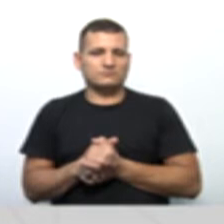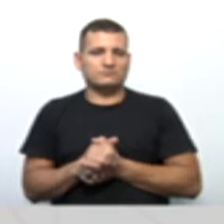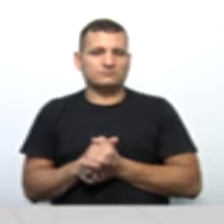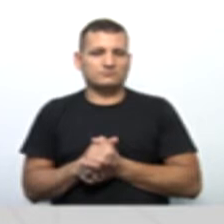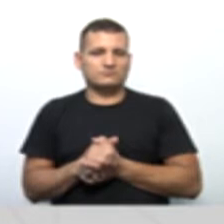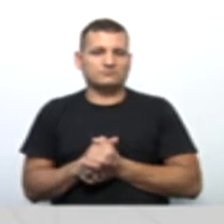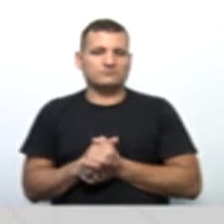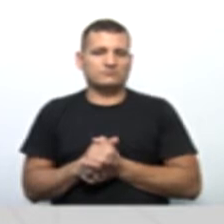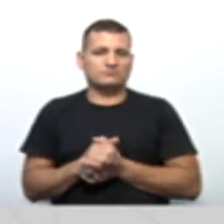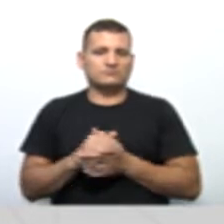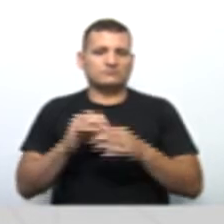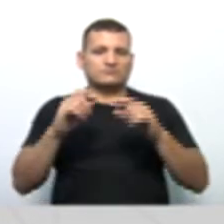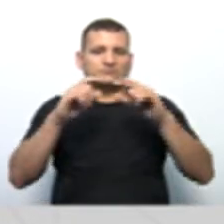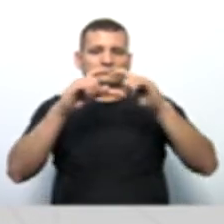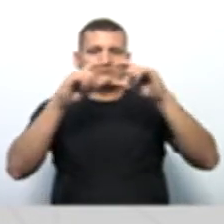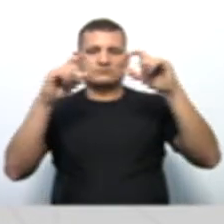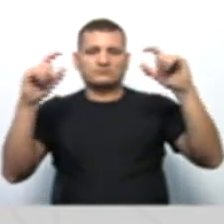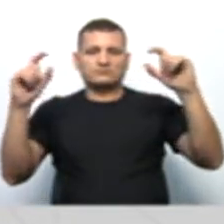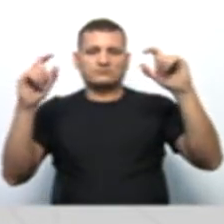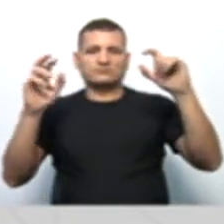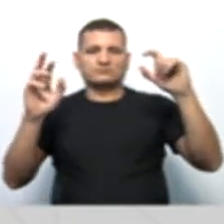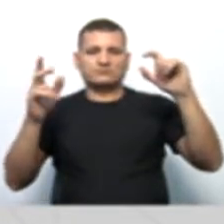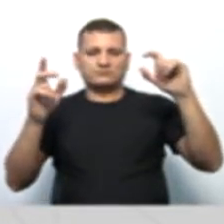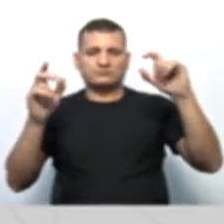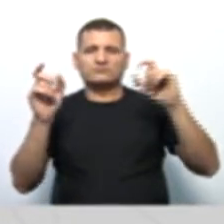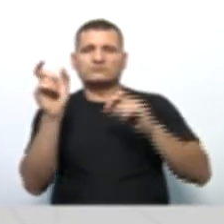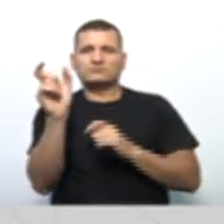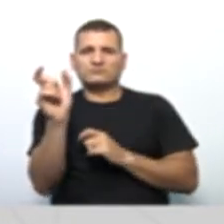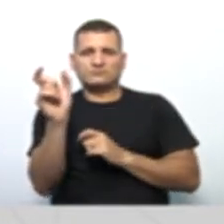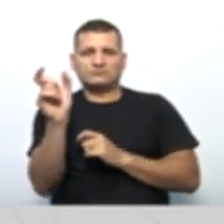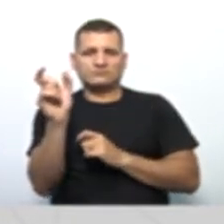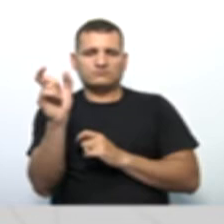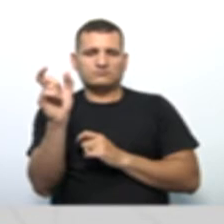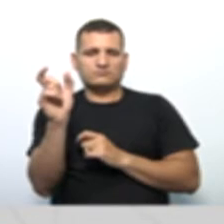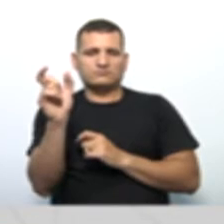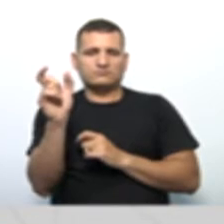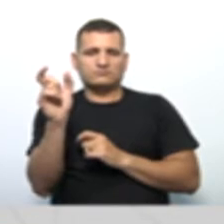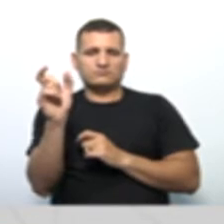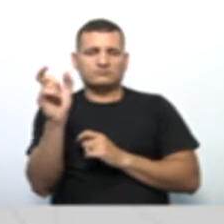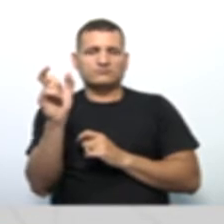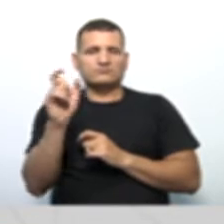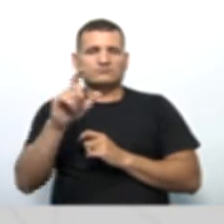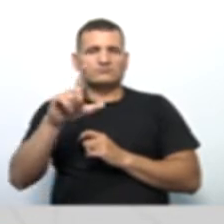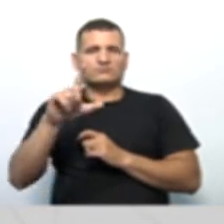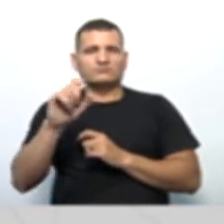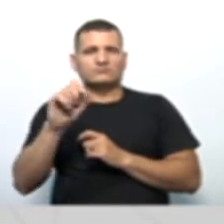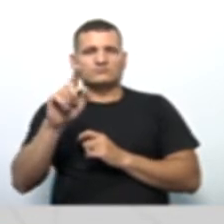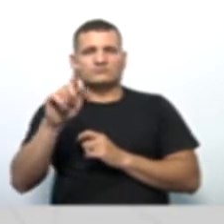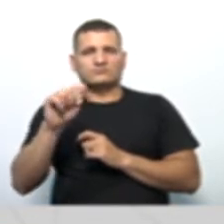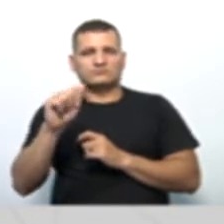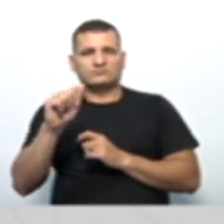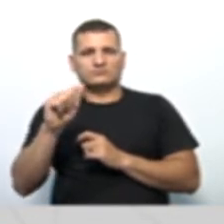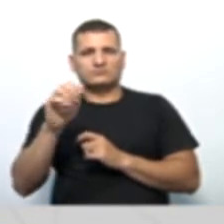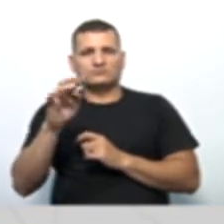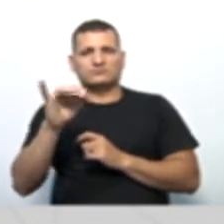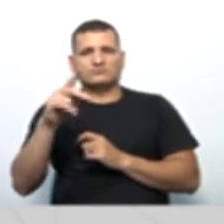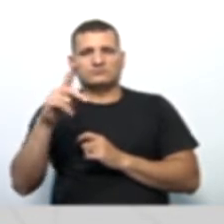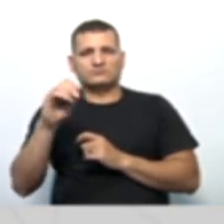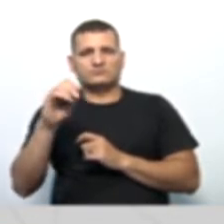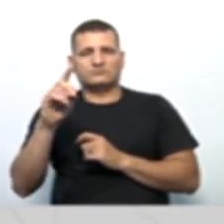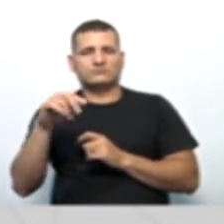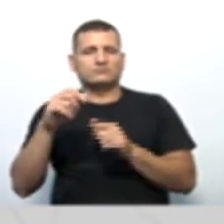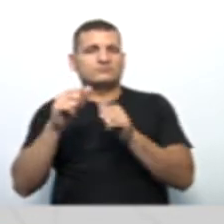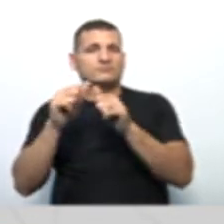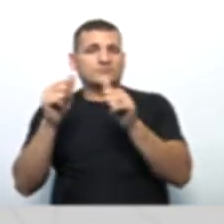você já tem aqui o logotipo esse logotipo você tem que sempre pensar onde colocar porque é a identificação dos sites é uma